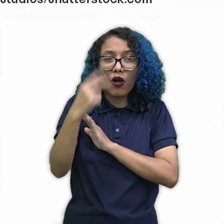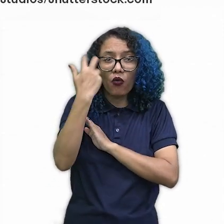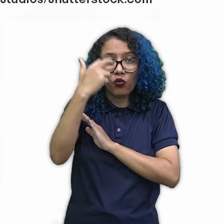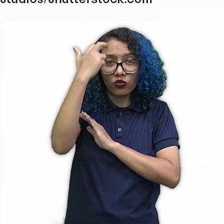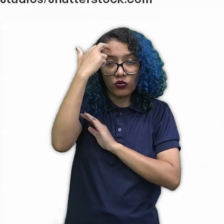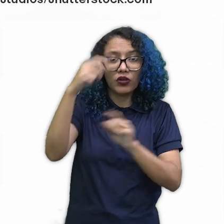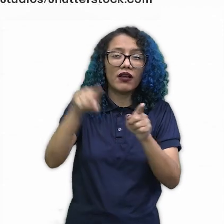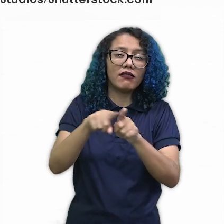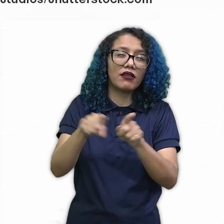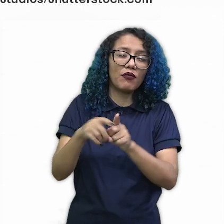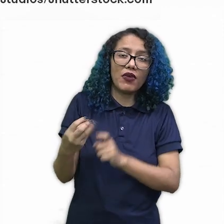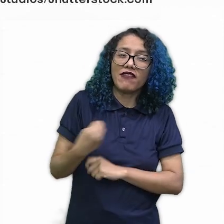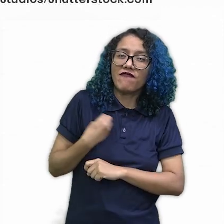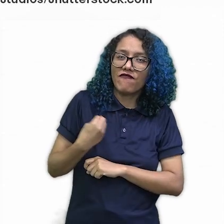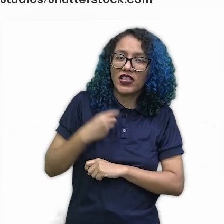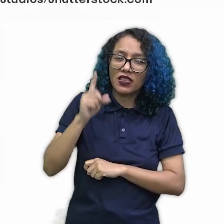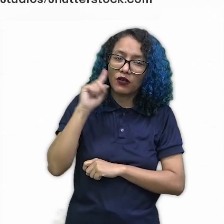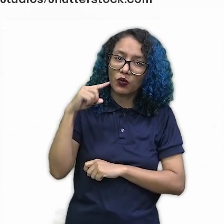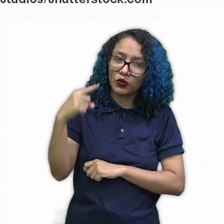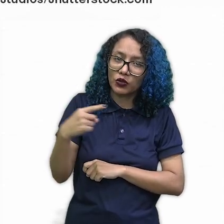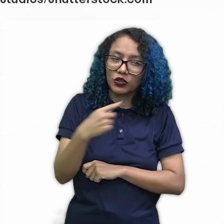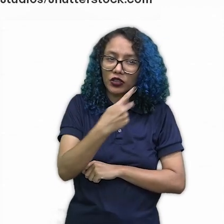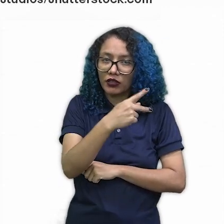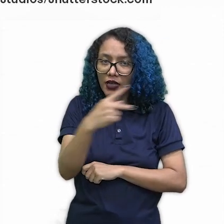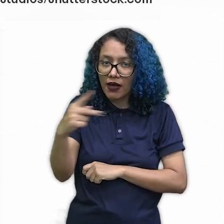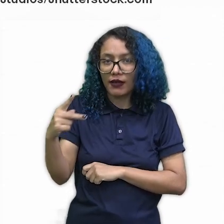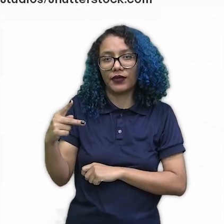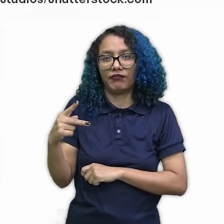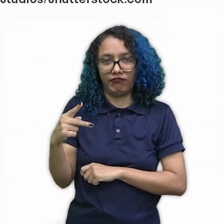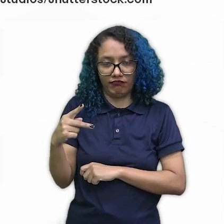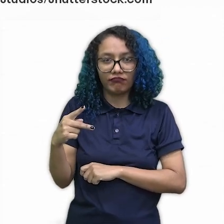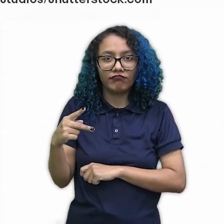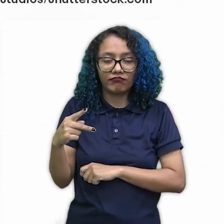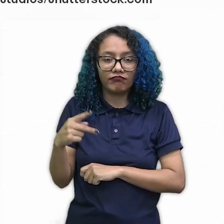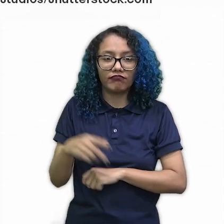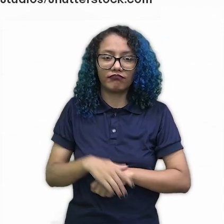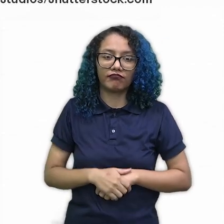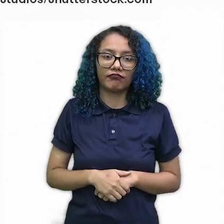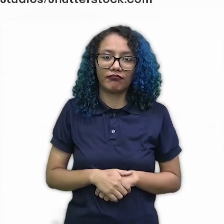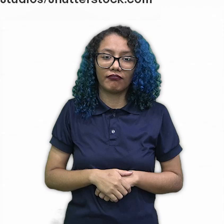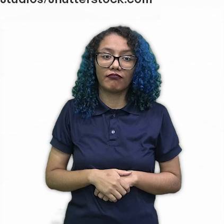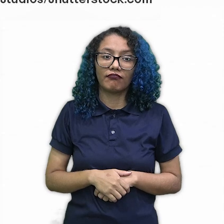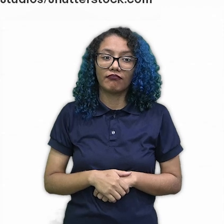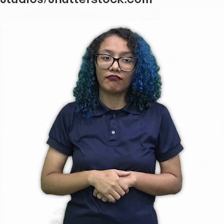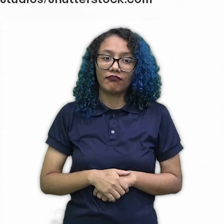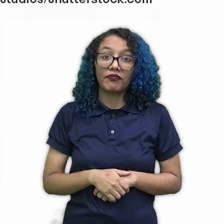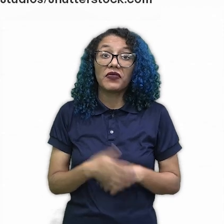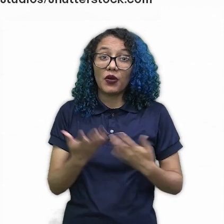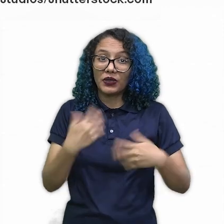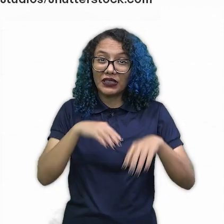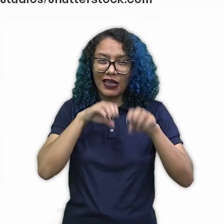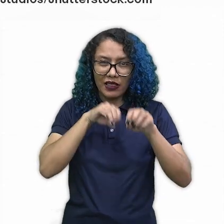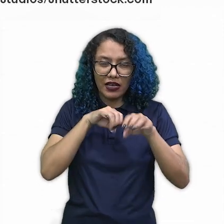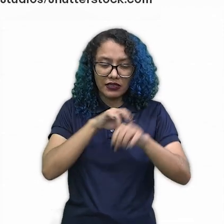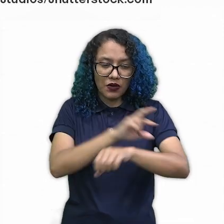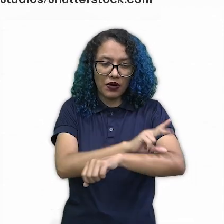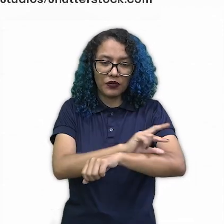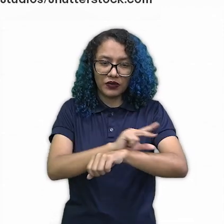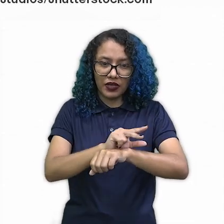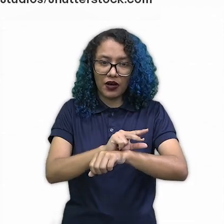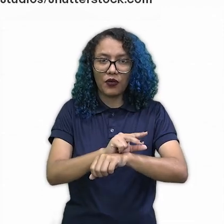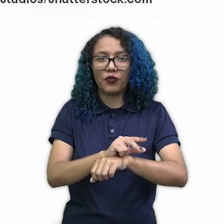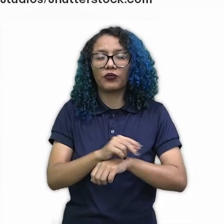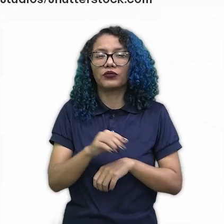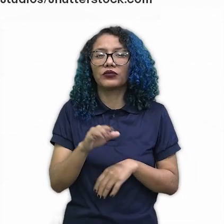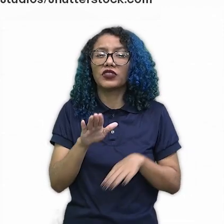na vida cotidiana. Então, o letramento racial é aquela pessoa, a